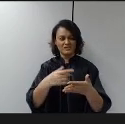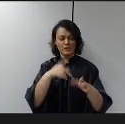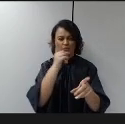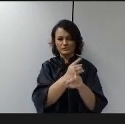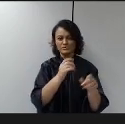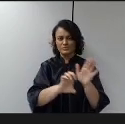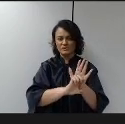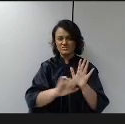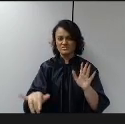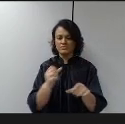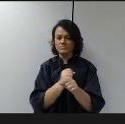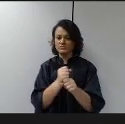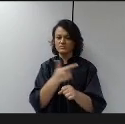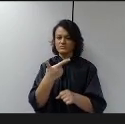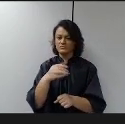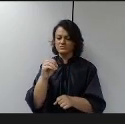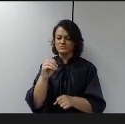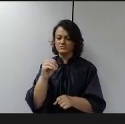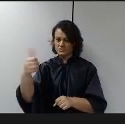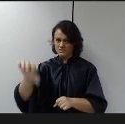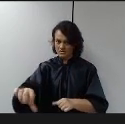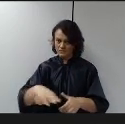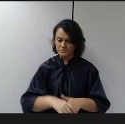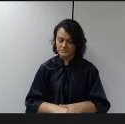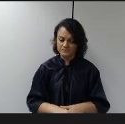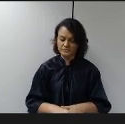impetrantes alegam